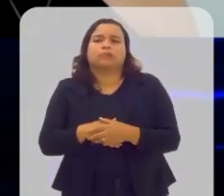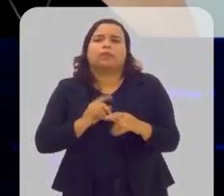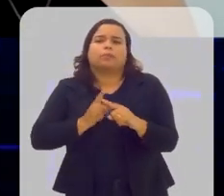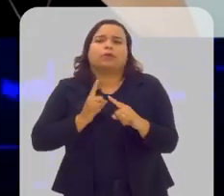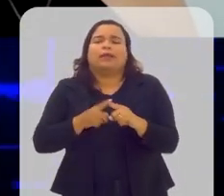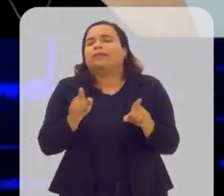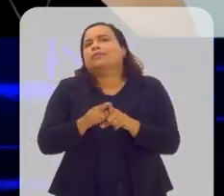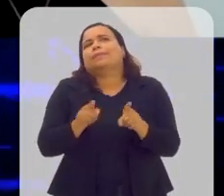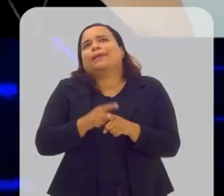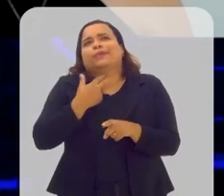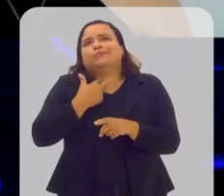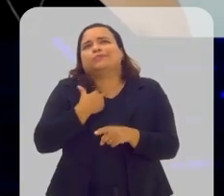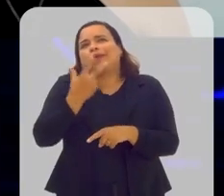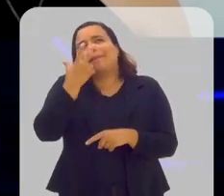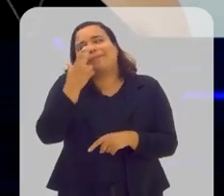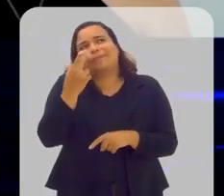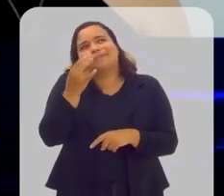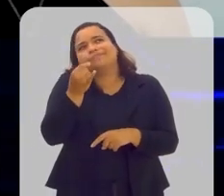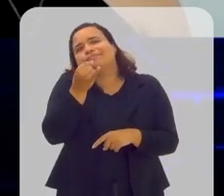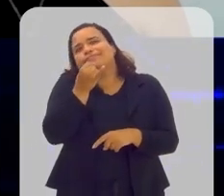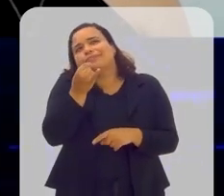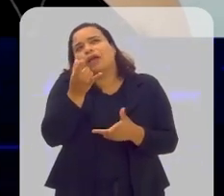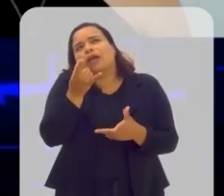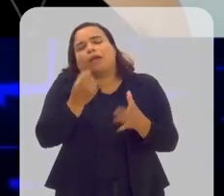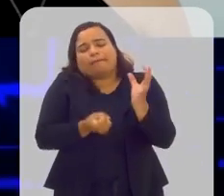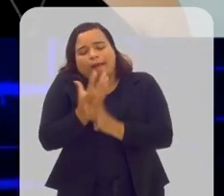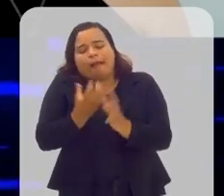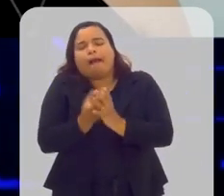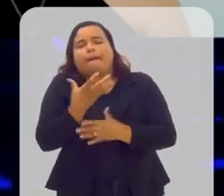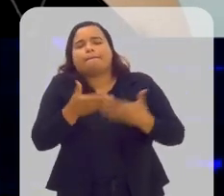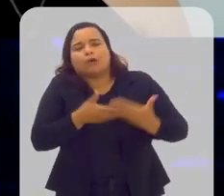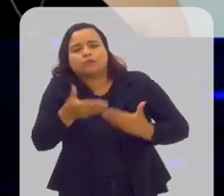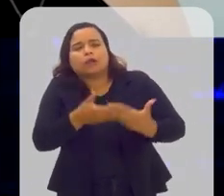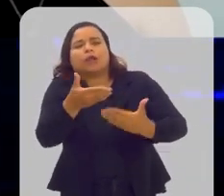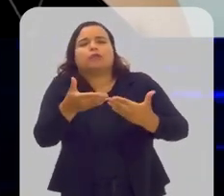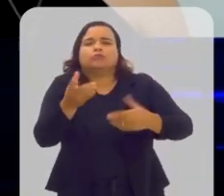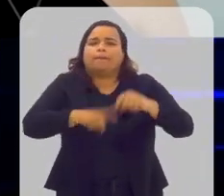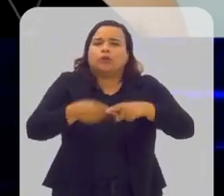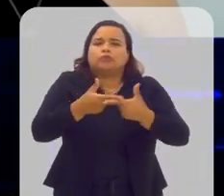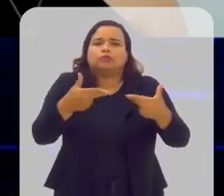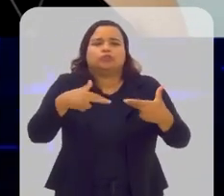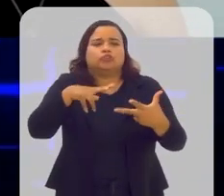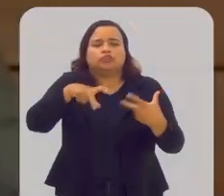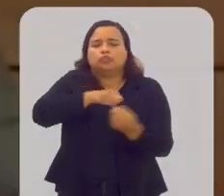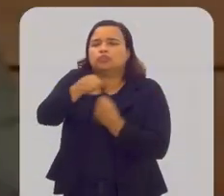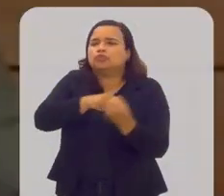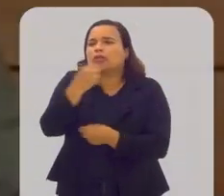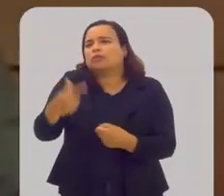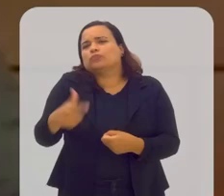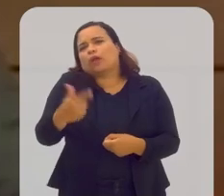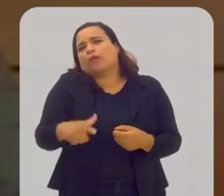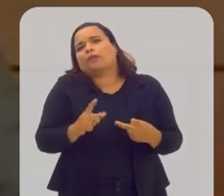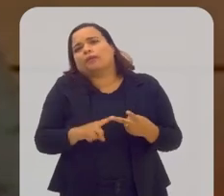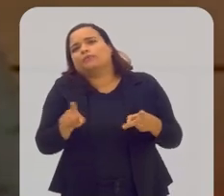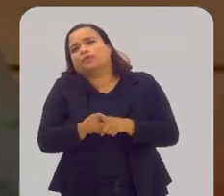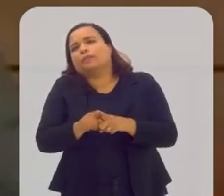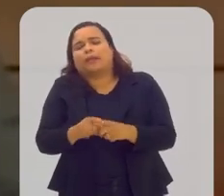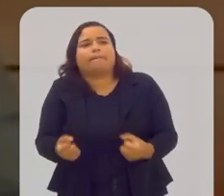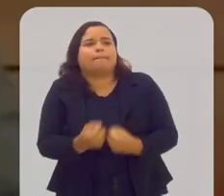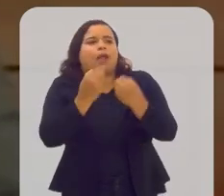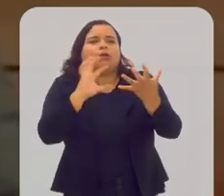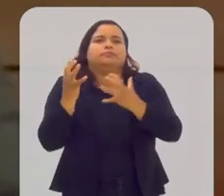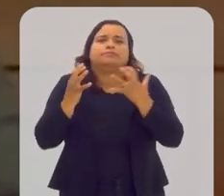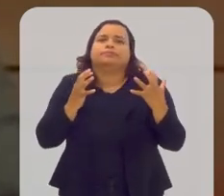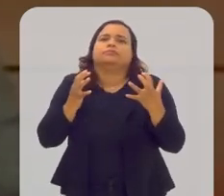indústrias, porque não dá para a gente também gerar processos ou produtos que eles não sejam sustentáveis, que eles